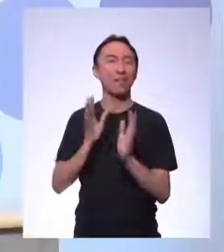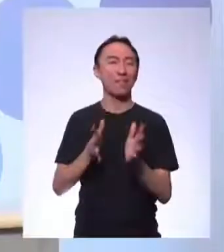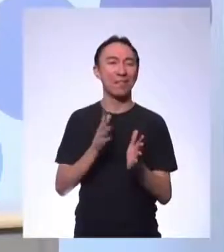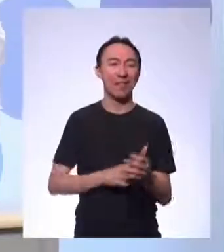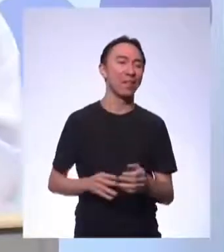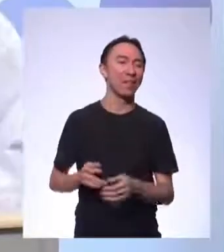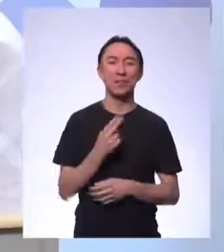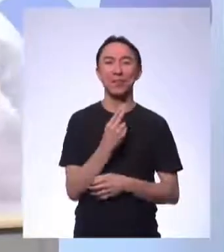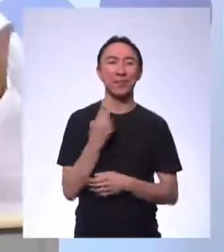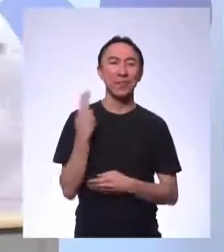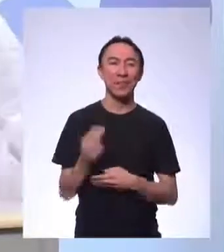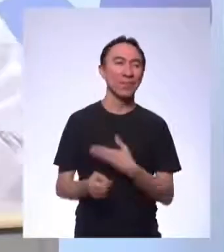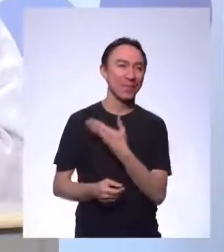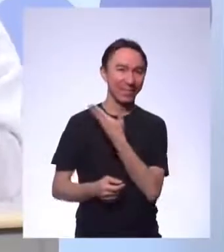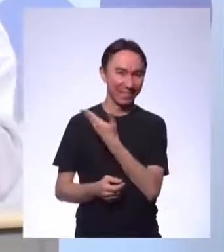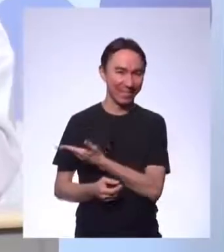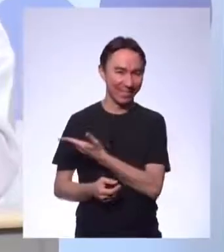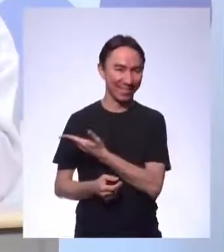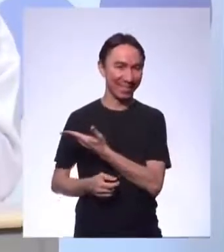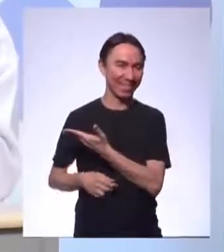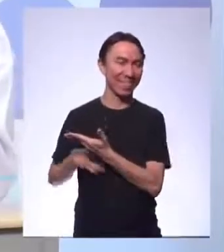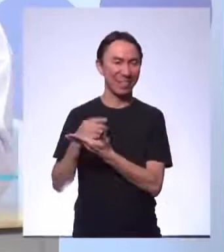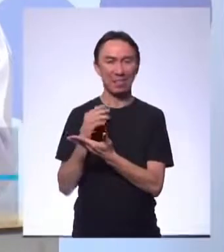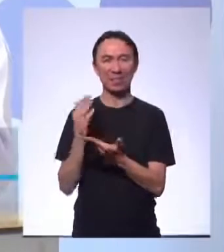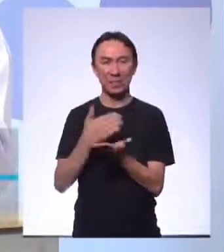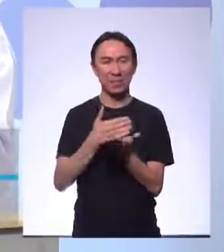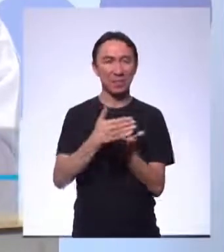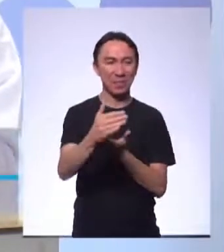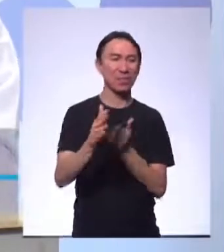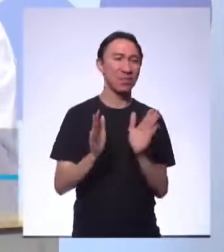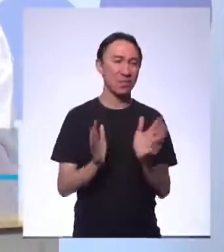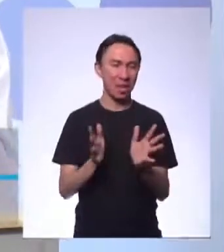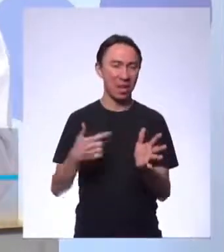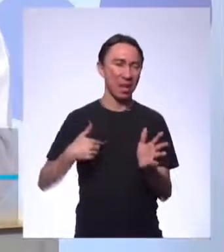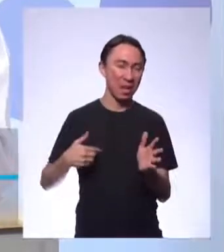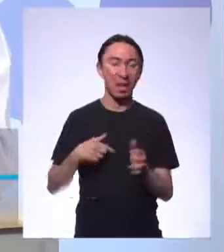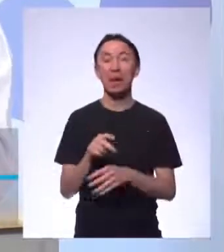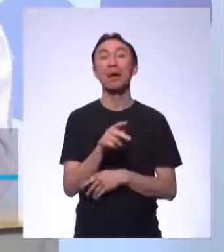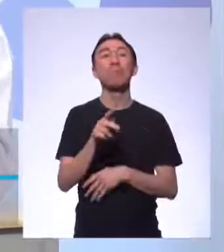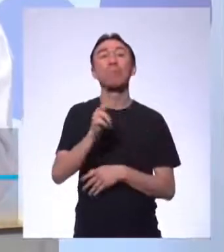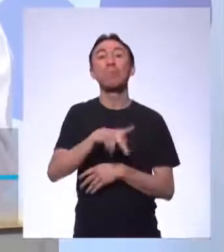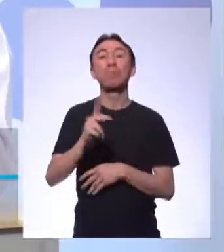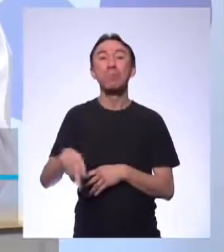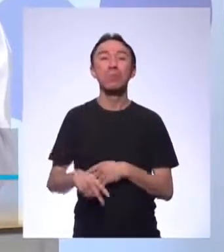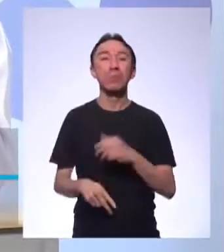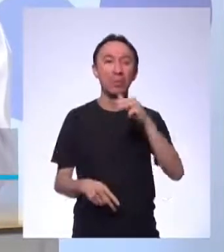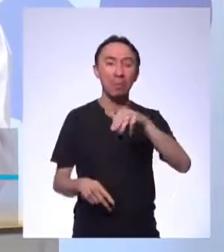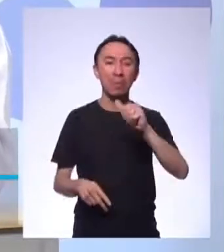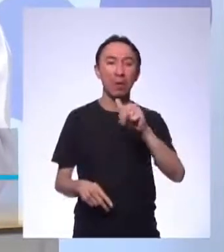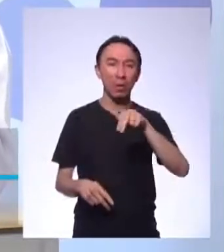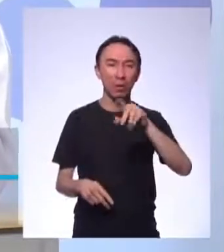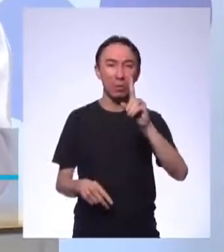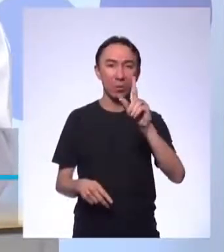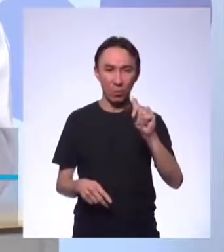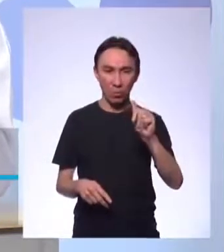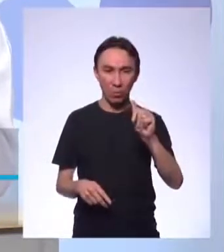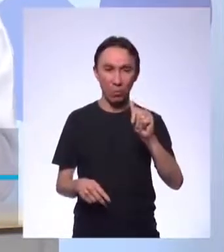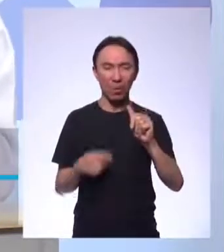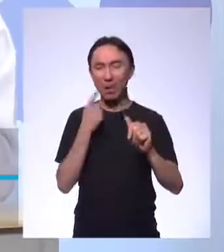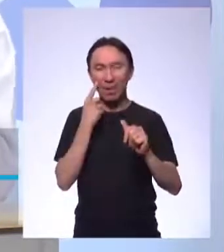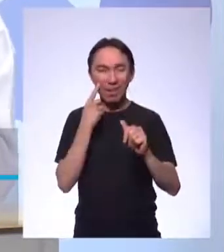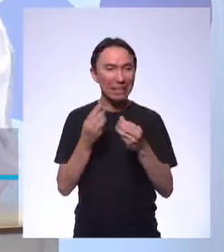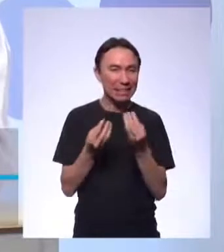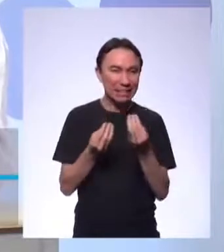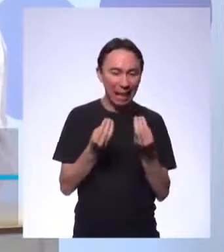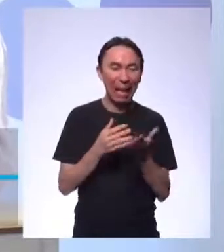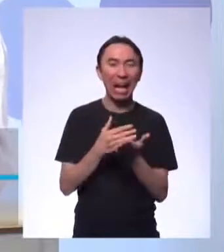opa. Eu já vou começar dizendo, né, que o professor Magno preparou essa aula, a importância da água, que é a sequência